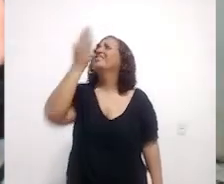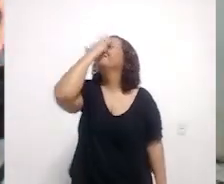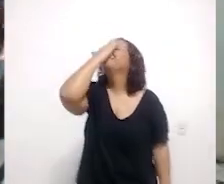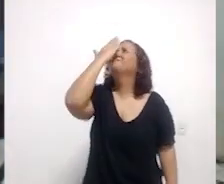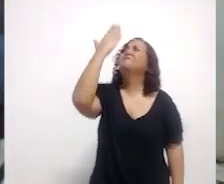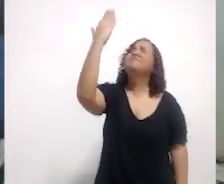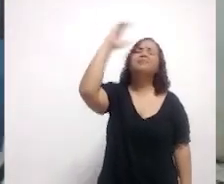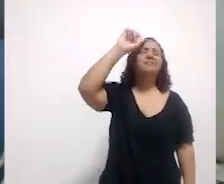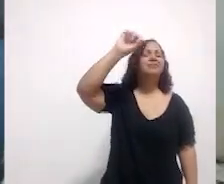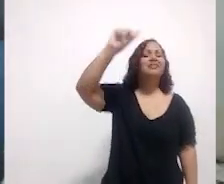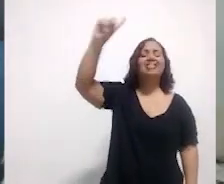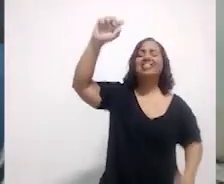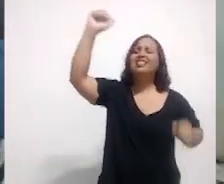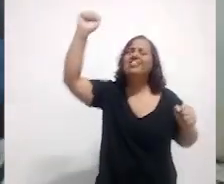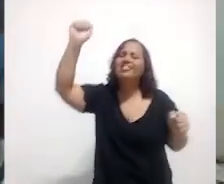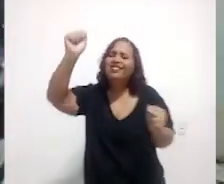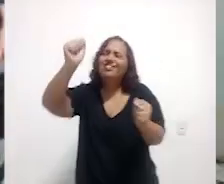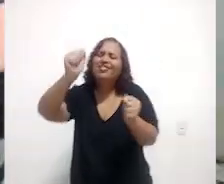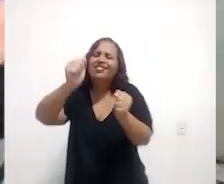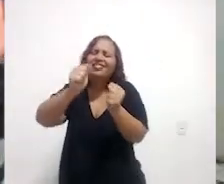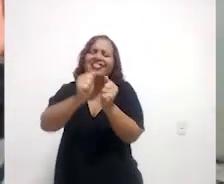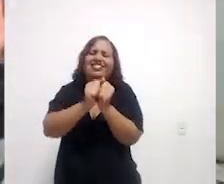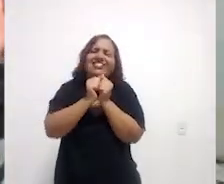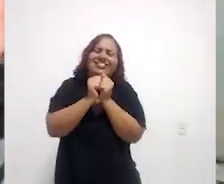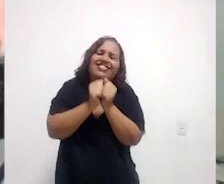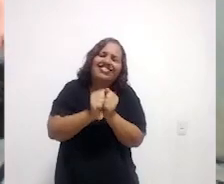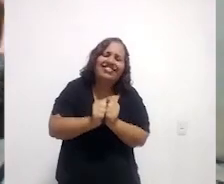junto aos teus pés,